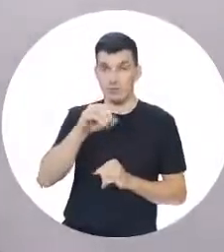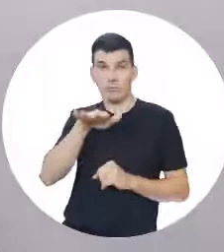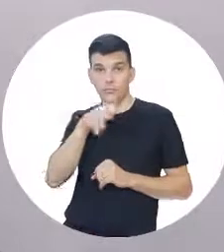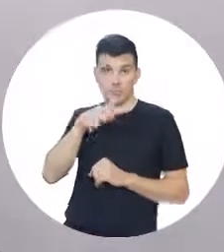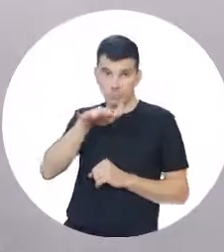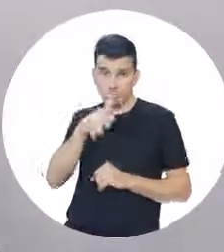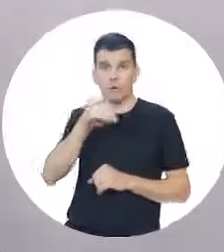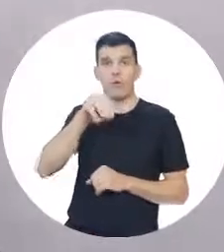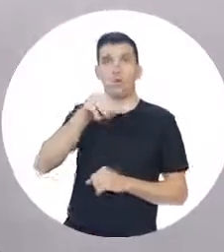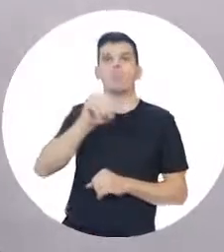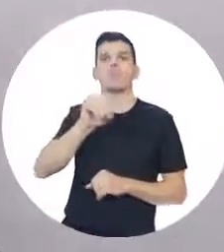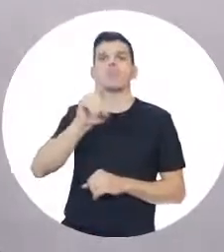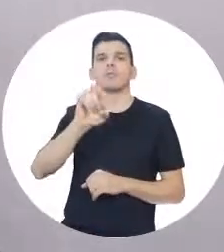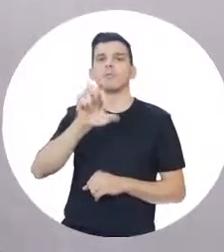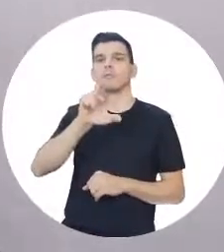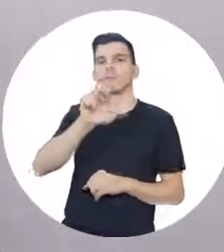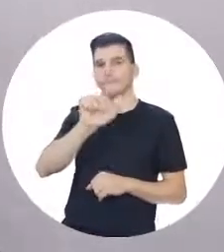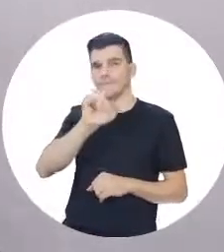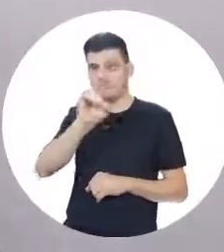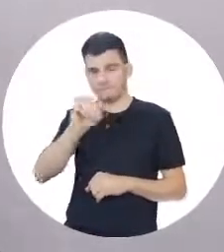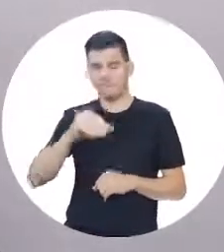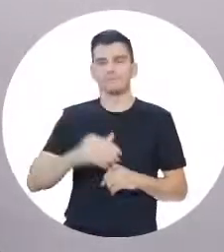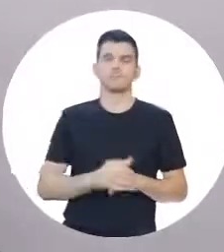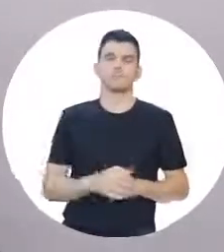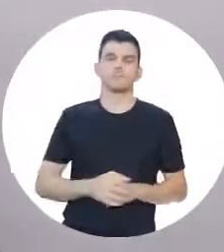ácido moderado.